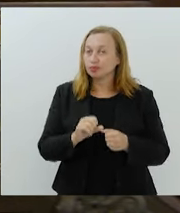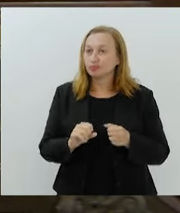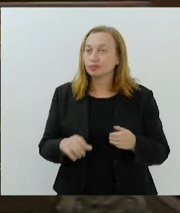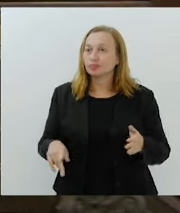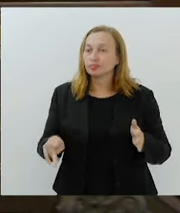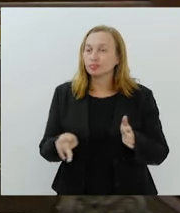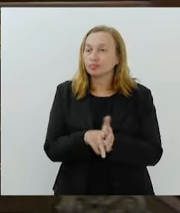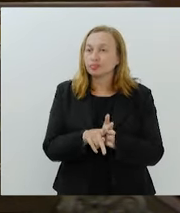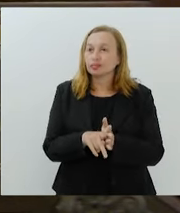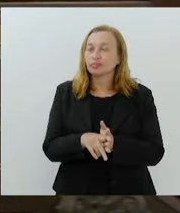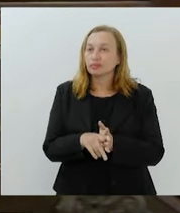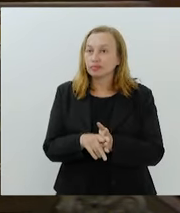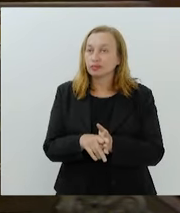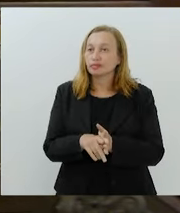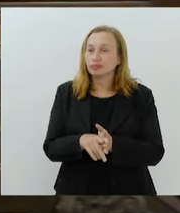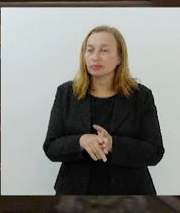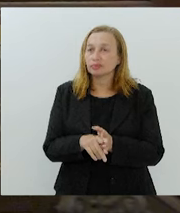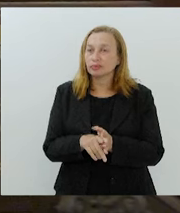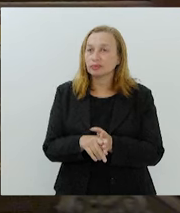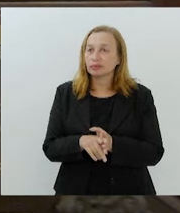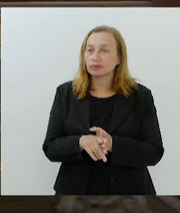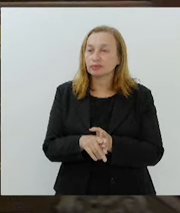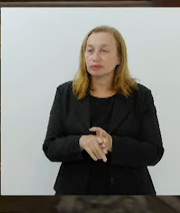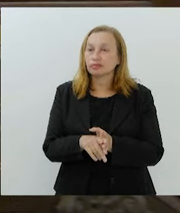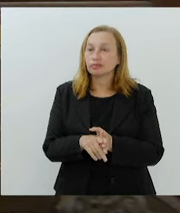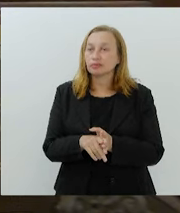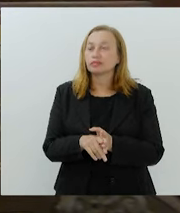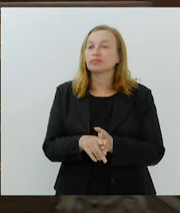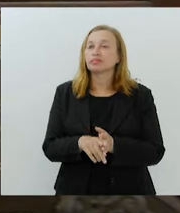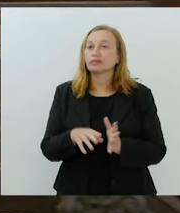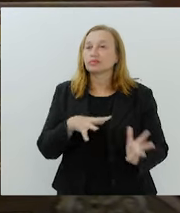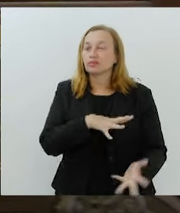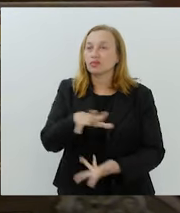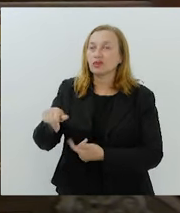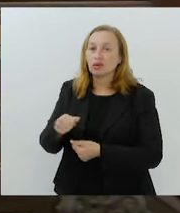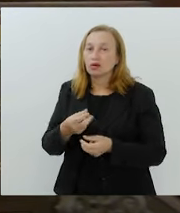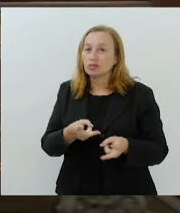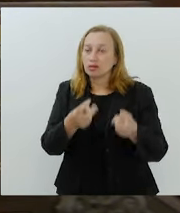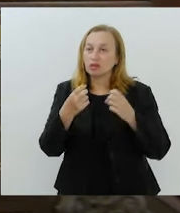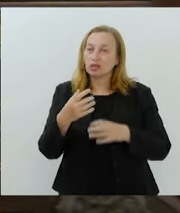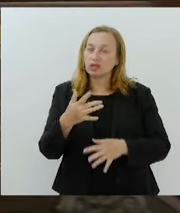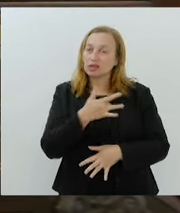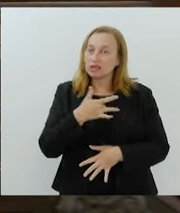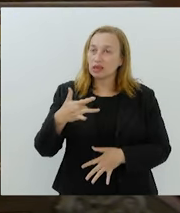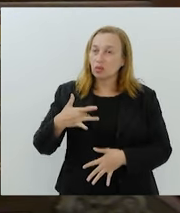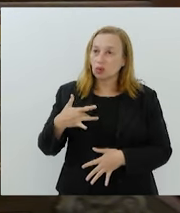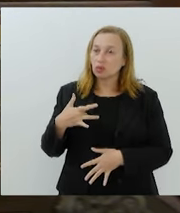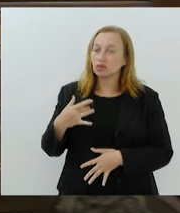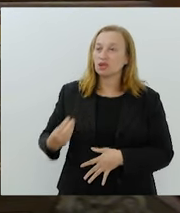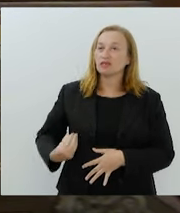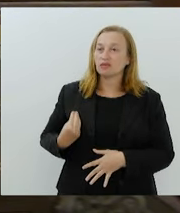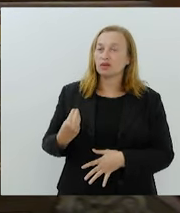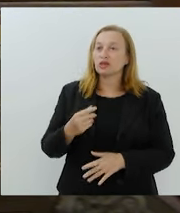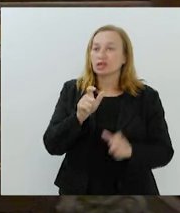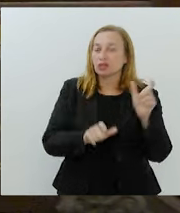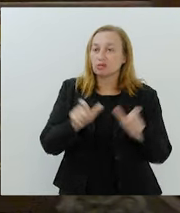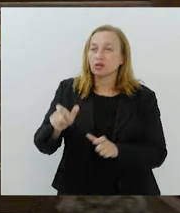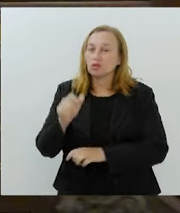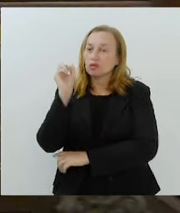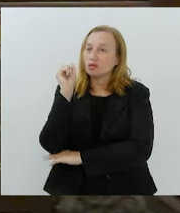desse environment. Quando a gente presta atenção em saúde e longevidade das pessoas, o meio ambiente tem que ser